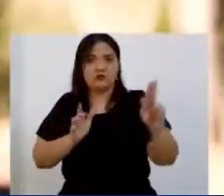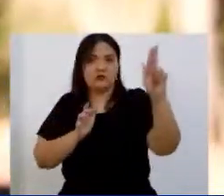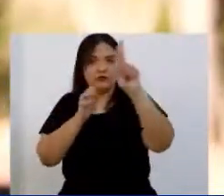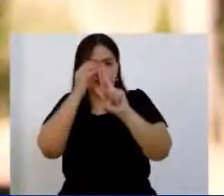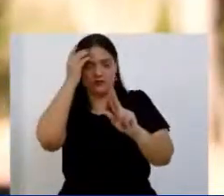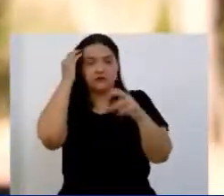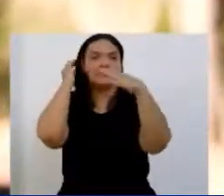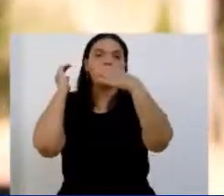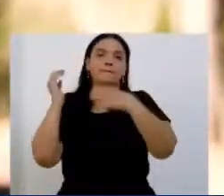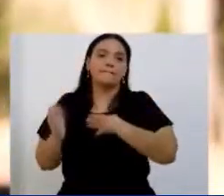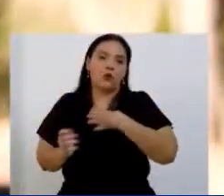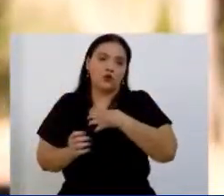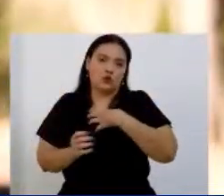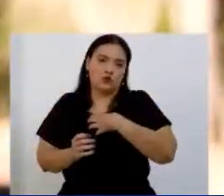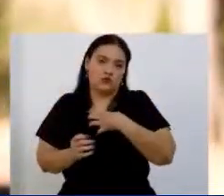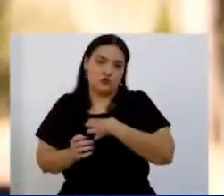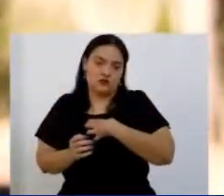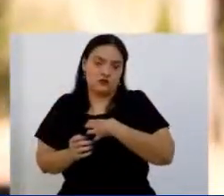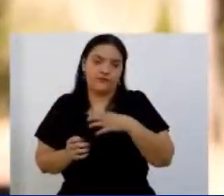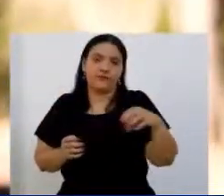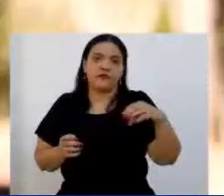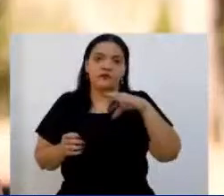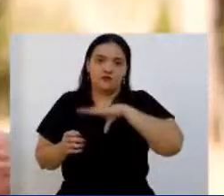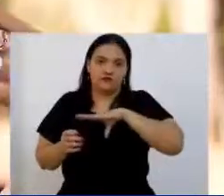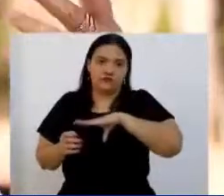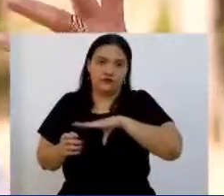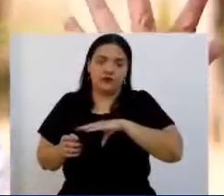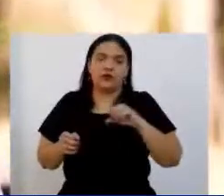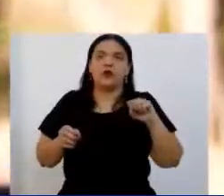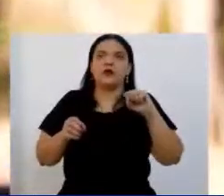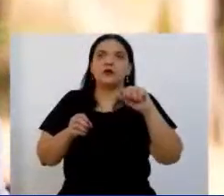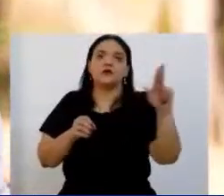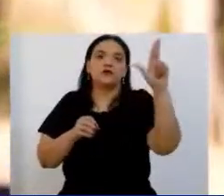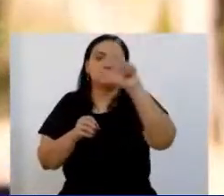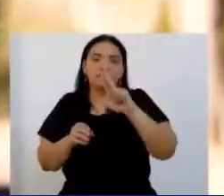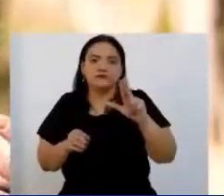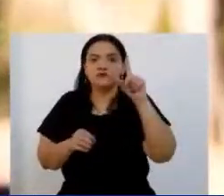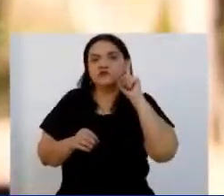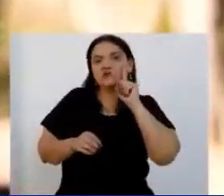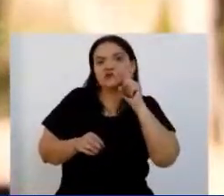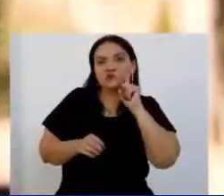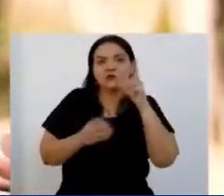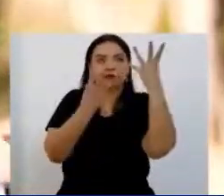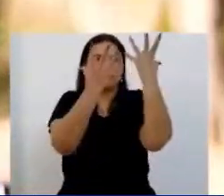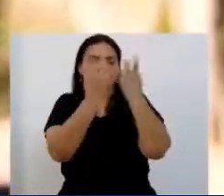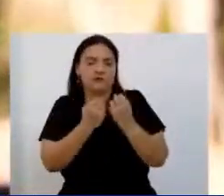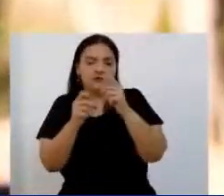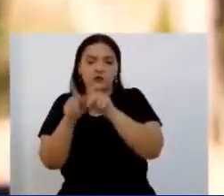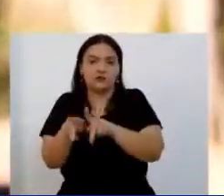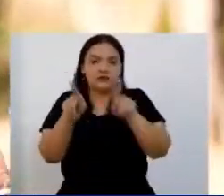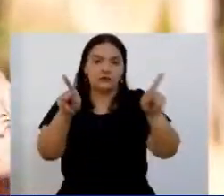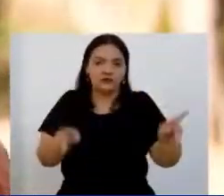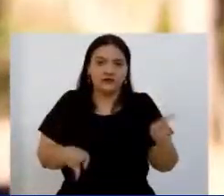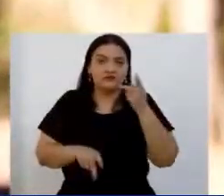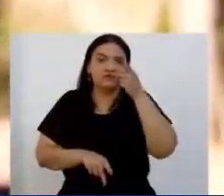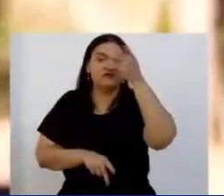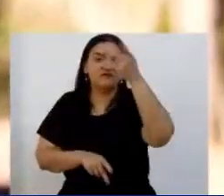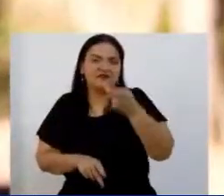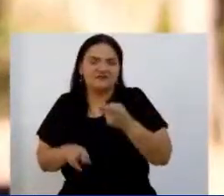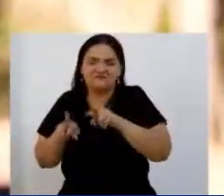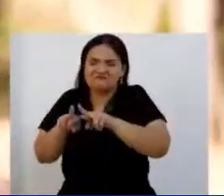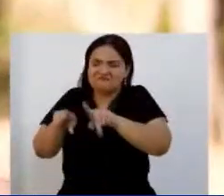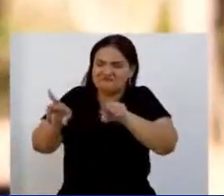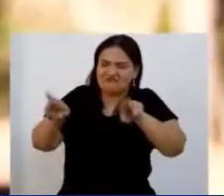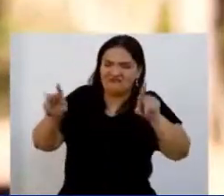nós tivemos convênio com a Universidade de Lisboa e também com a Universidade de Boston, recebendo professores dessas